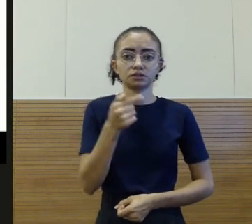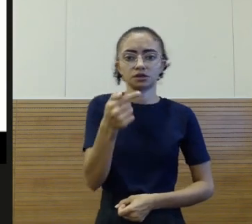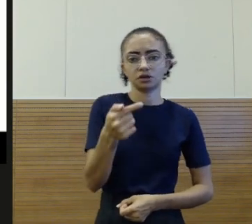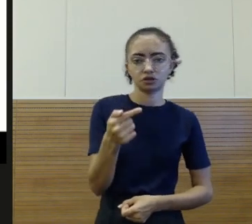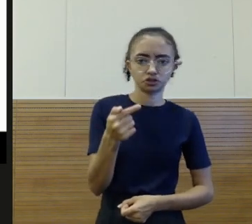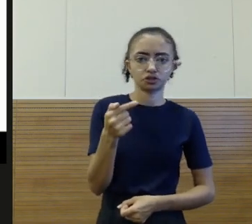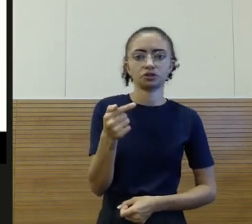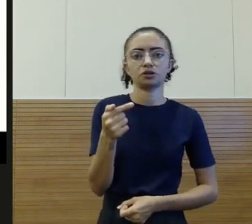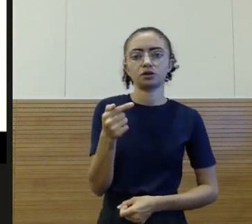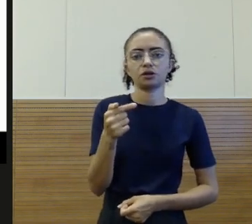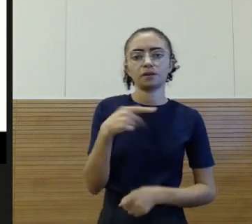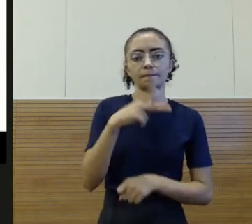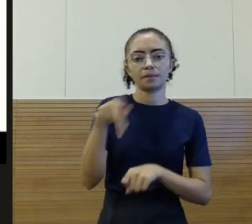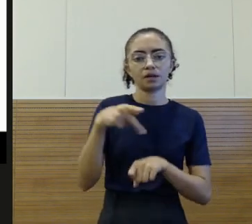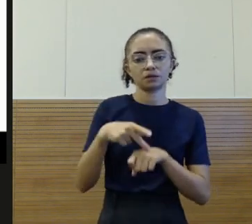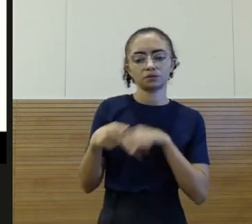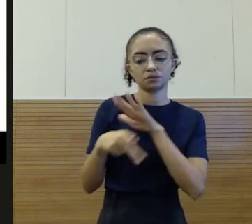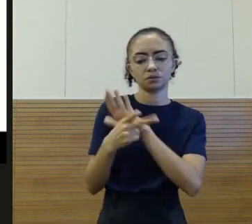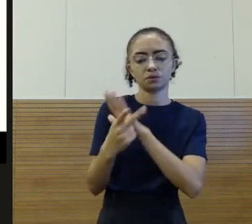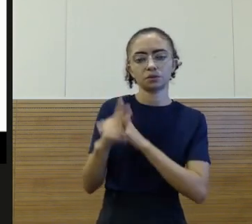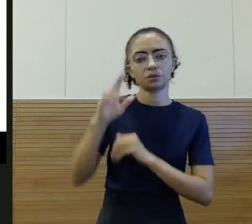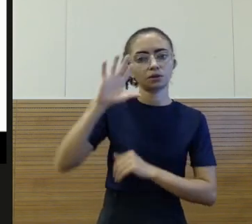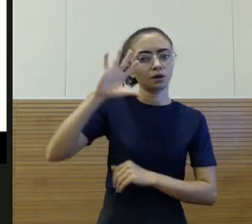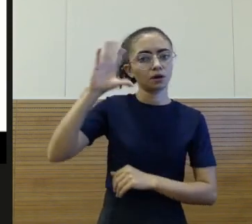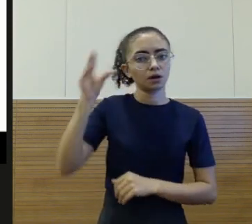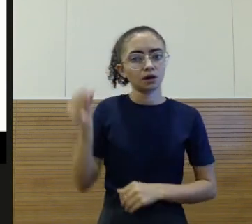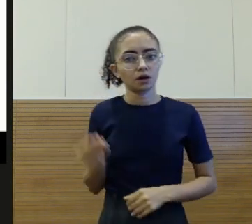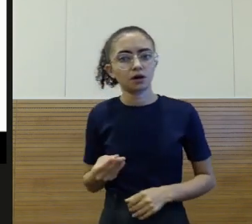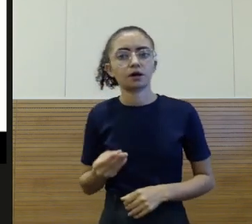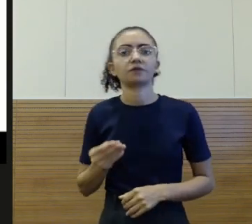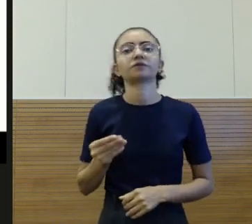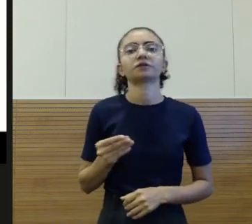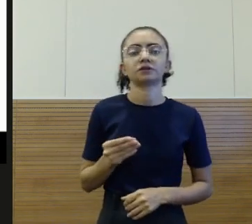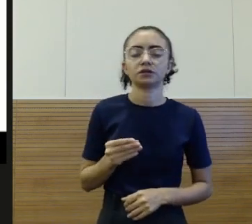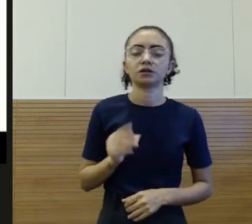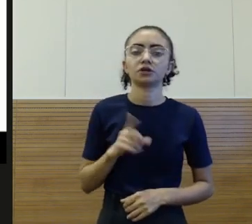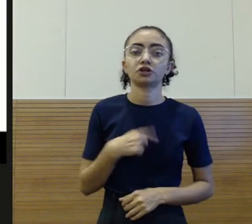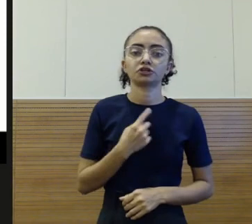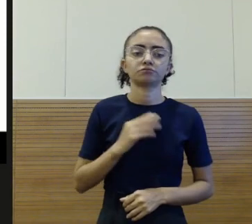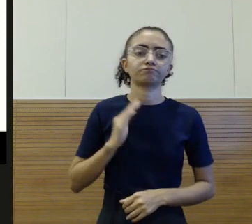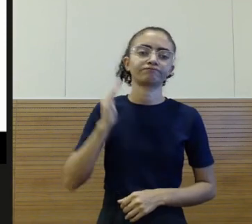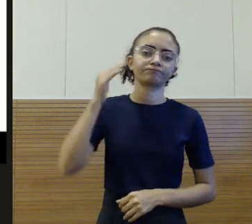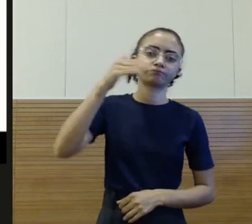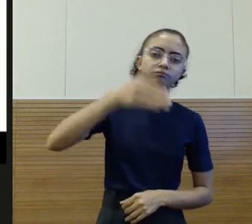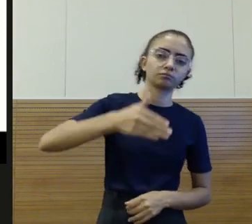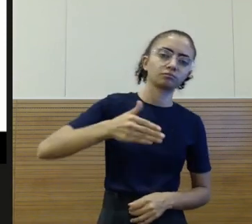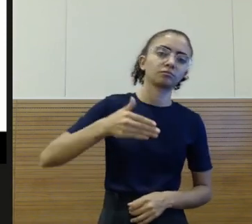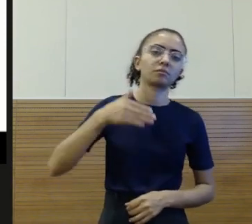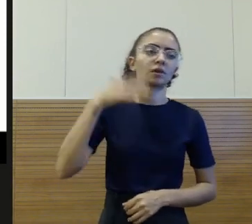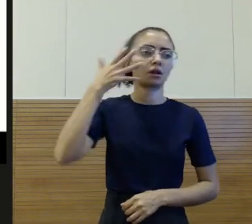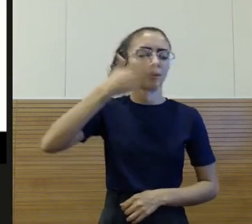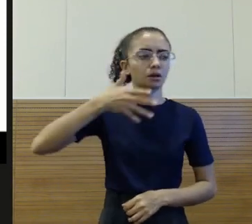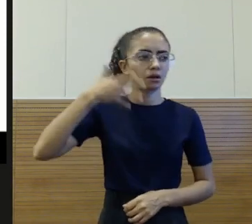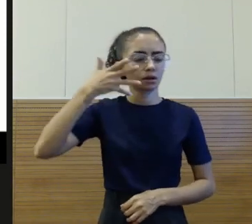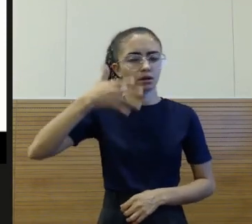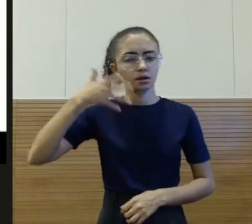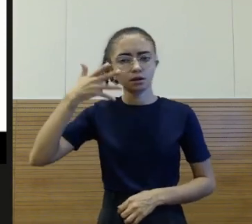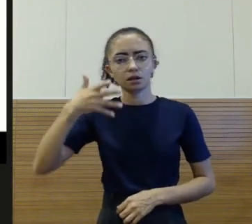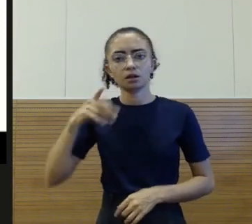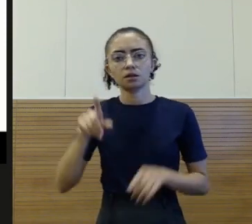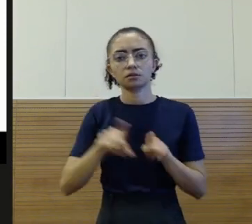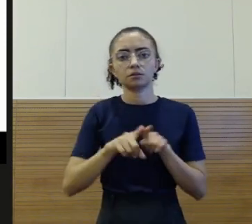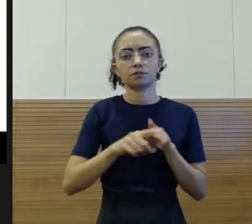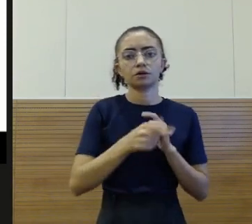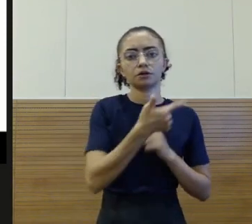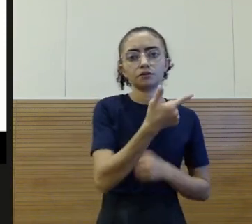tinham seus guias alimentares e fizemos diferentes workshops, um na África do Sul, outro no Togo. Com 20 países, já